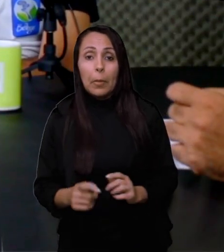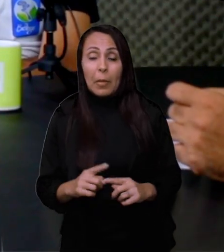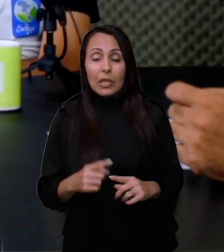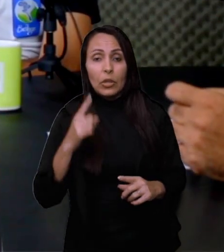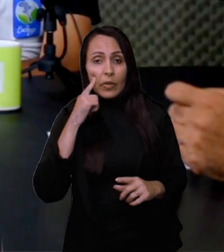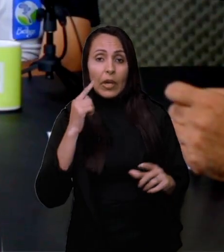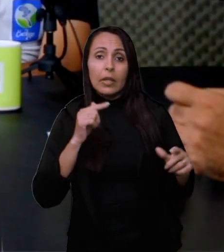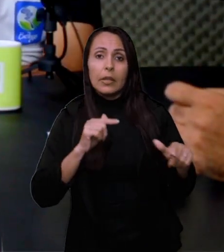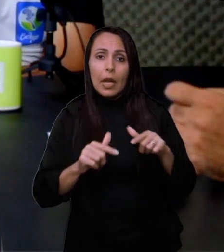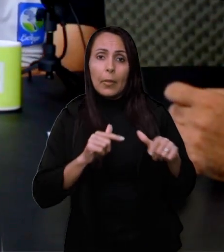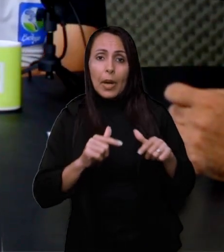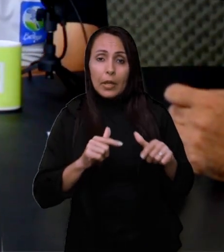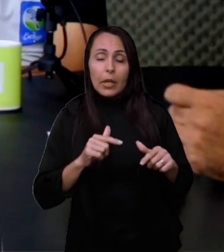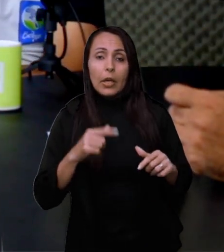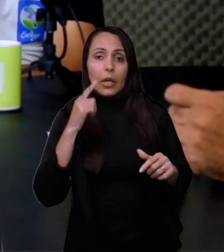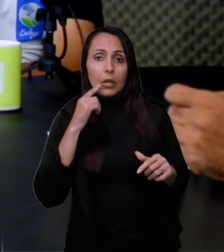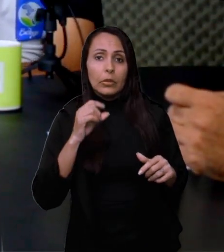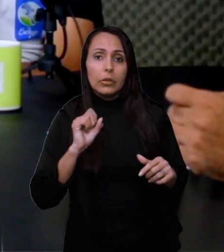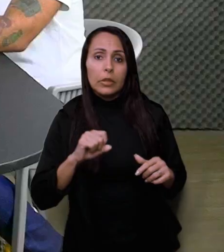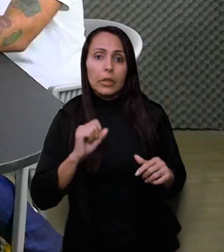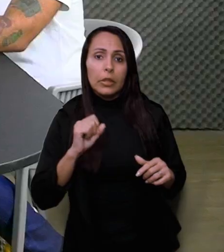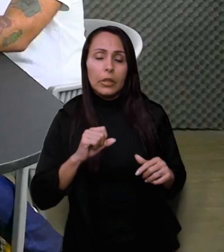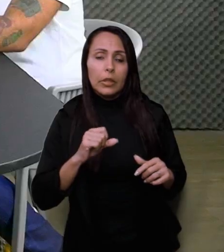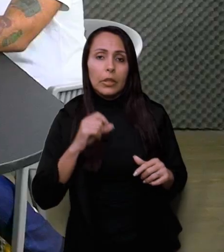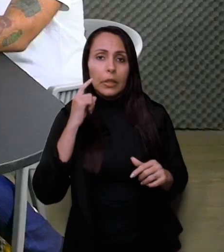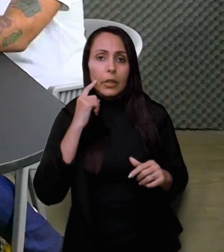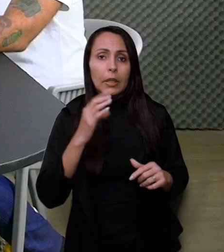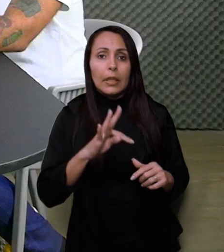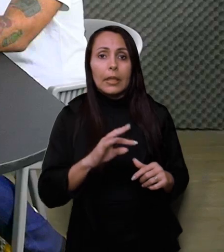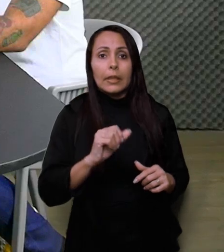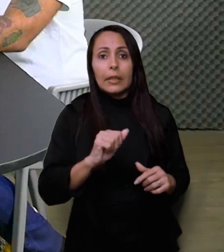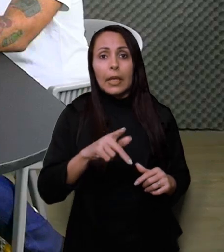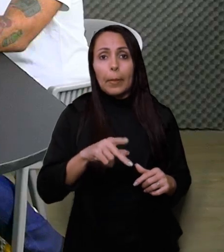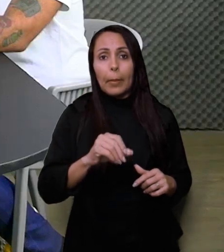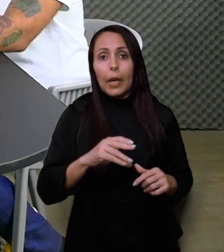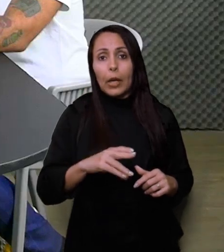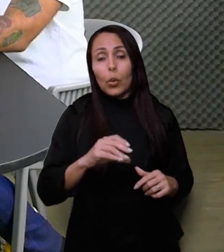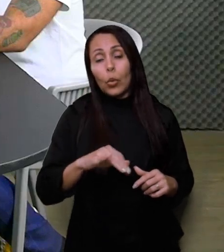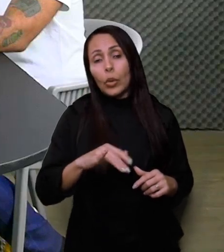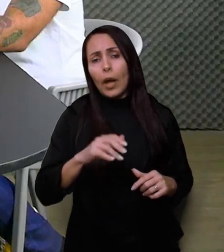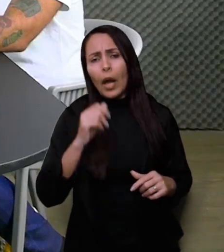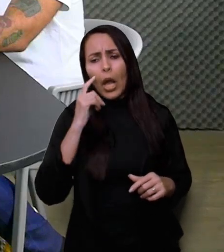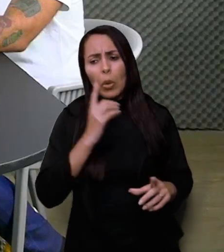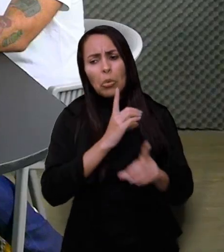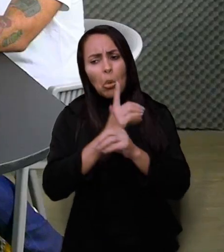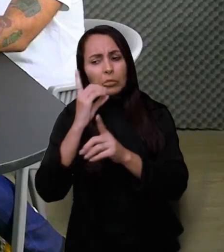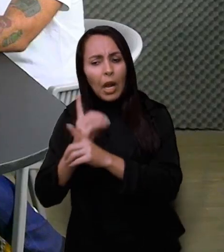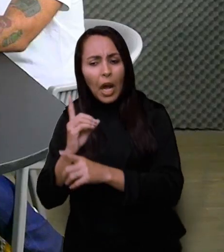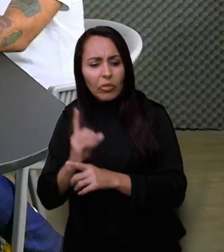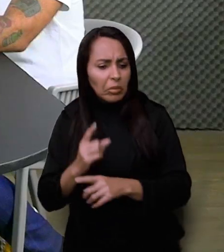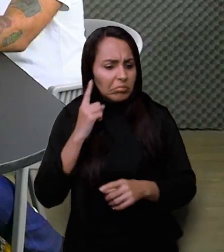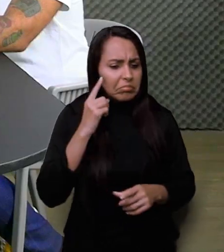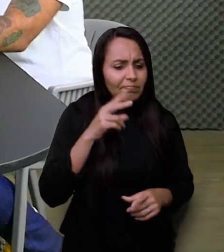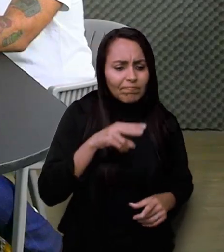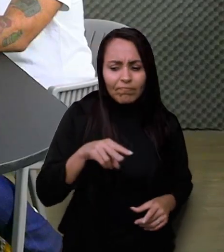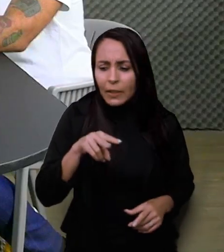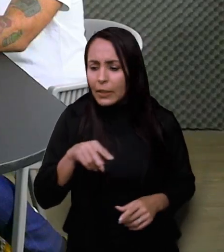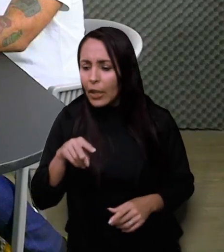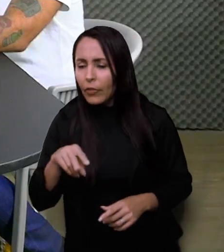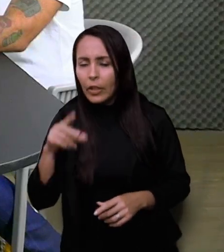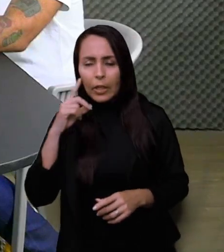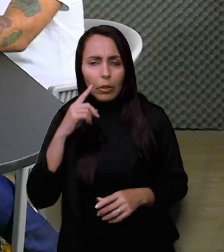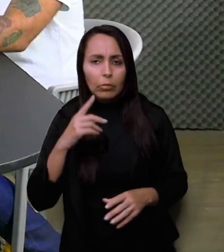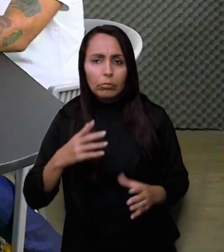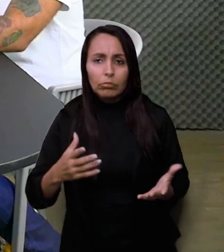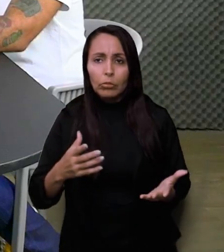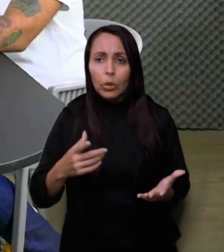trabalhando com algumas amostras lá de Itapacurá. De vez em quando eu encontrava os filamentos de microplástico ali perto. Eu não cheguei a